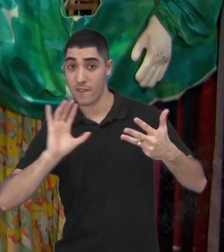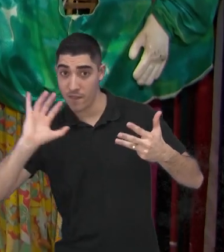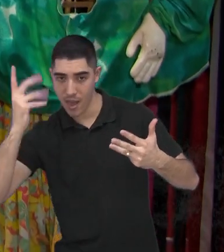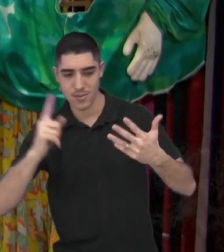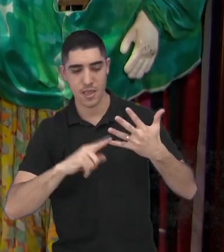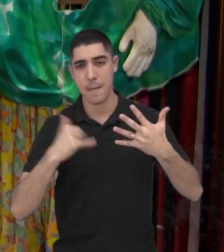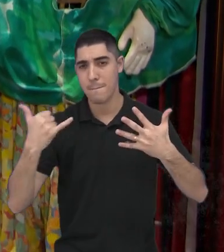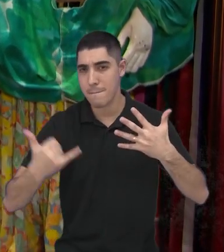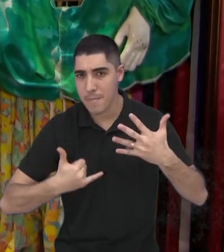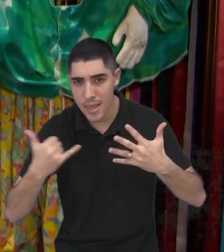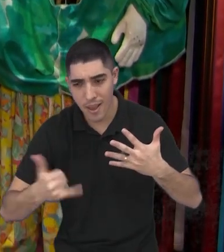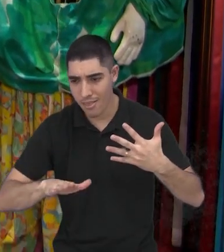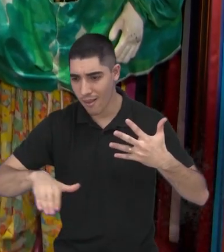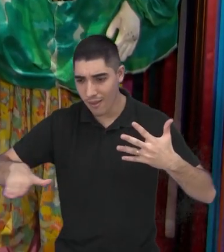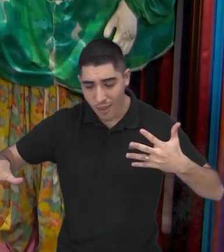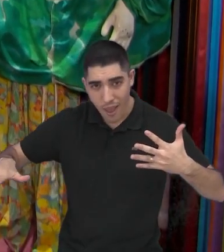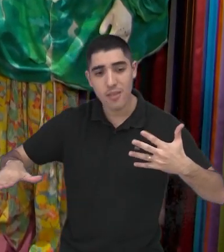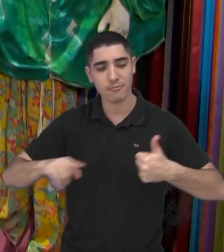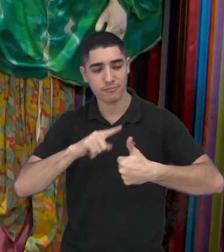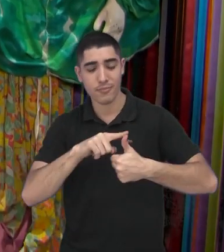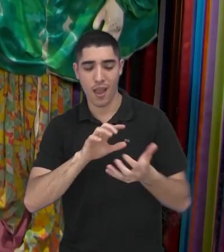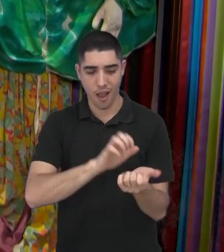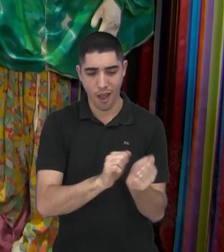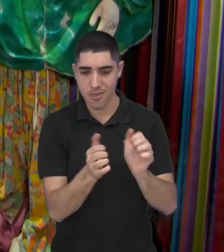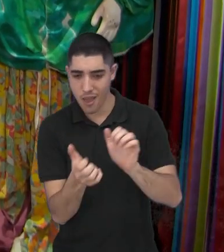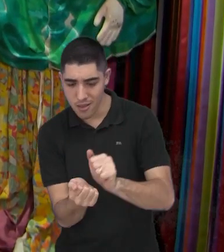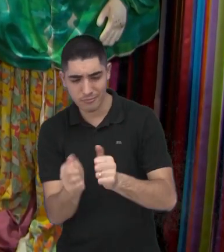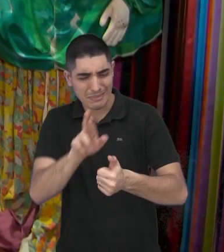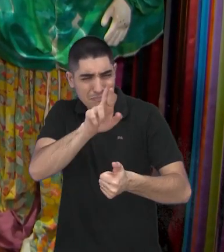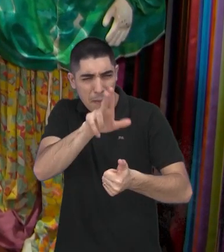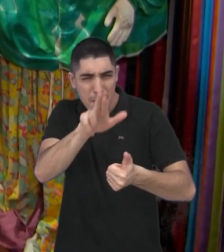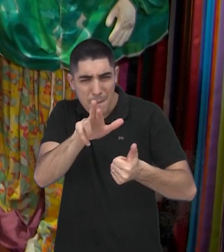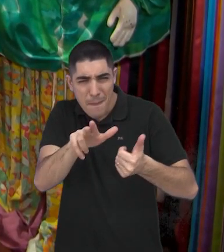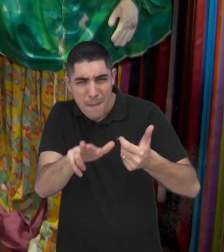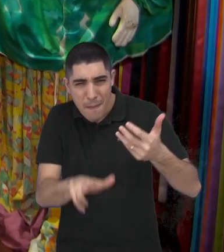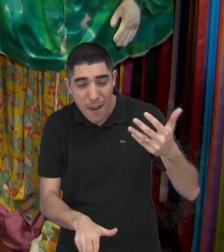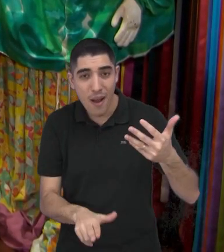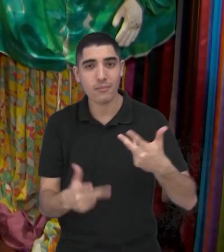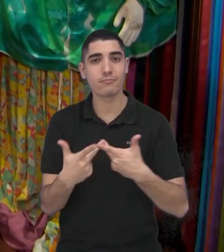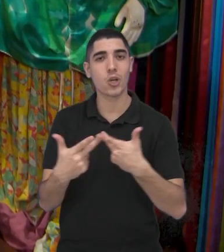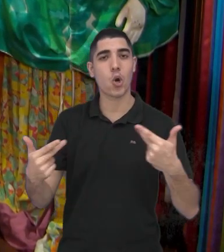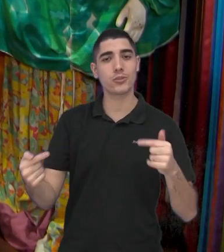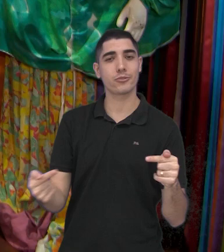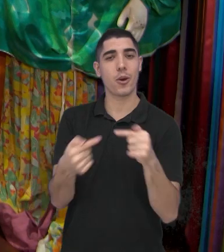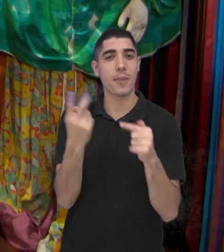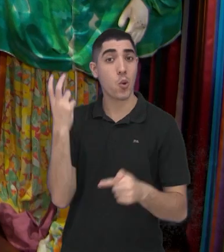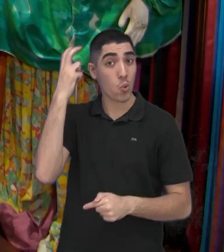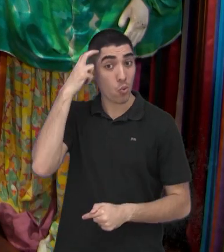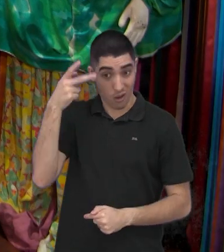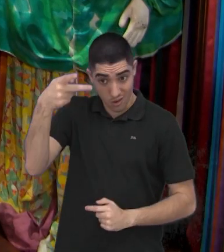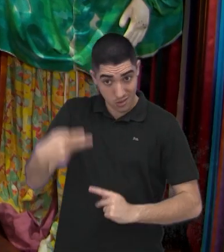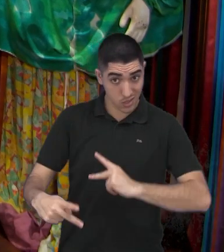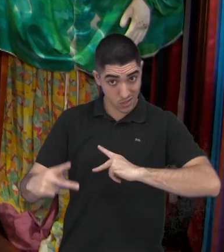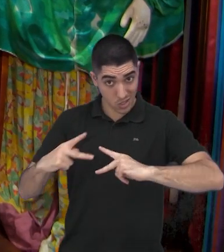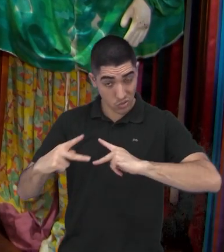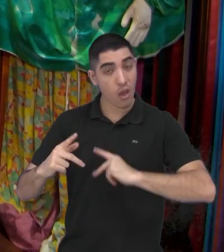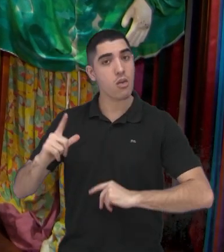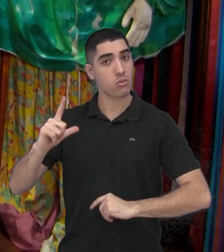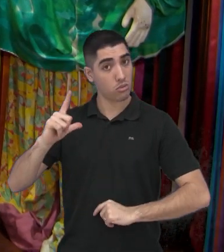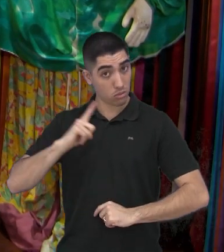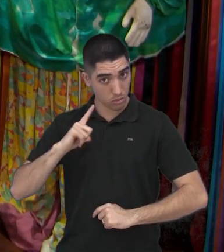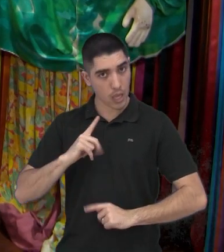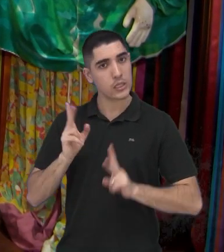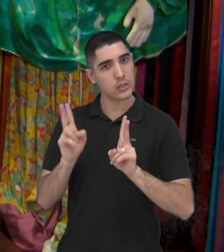nas festas, nas brincadeiras infantis, no artesanato, e todo esse repertório cultural aqui em São José dos Campos